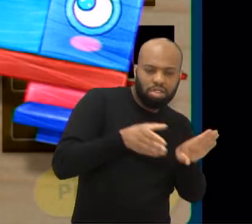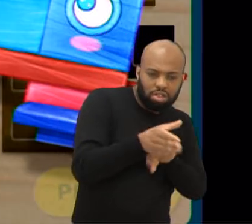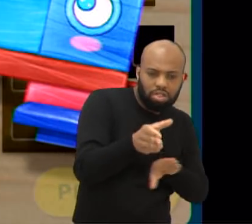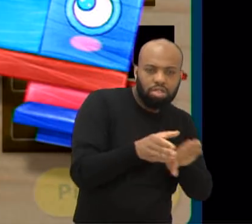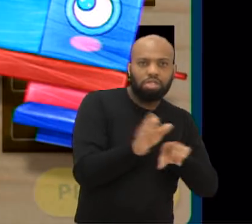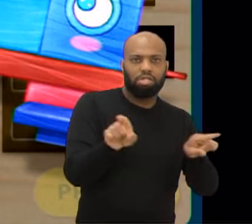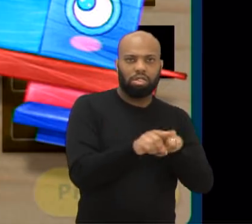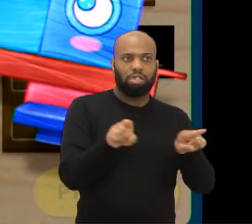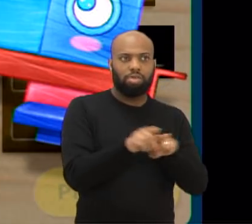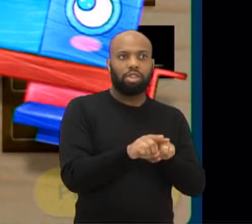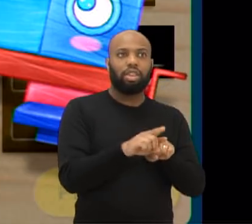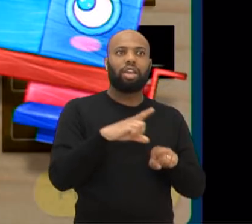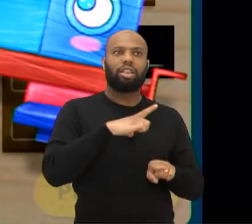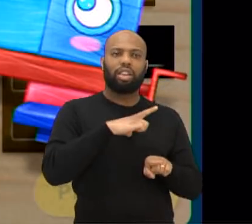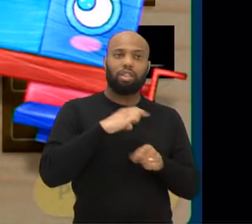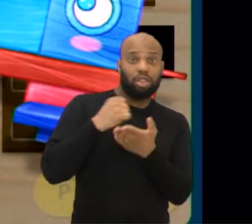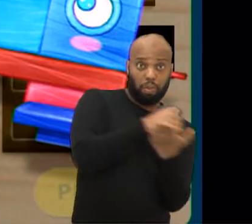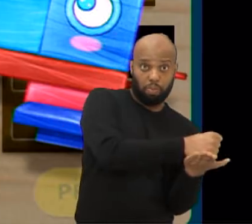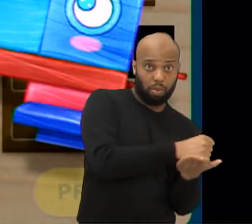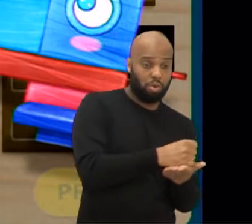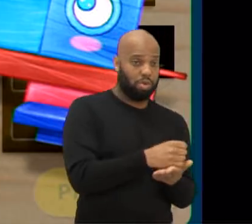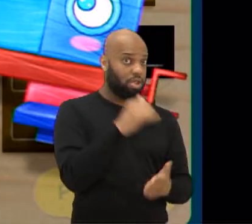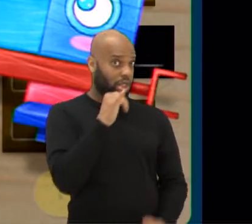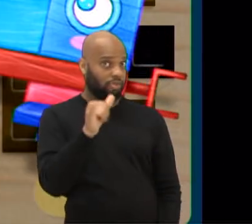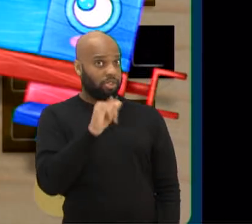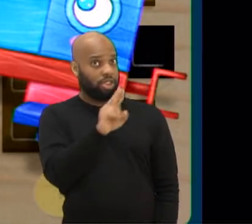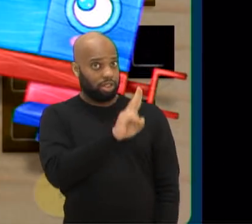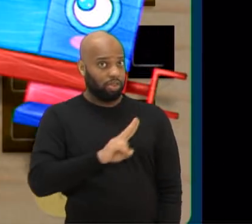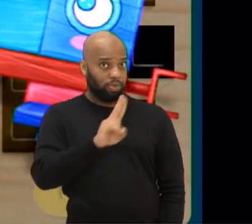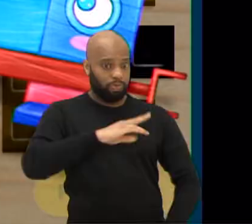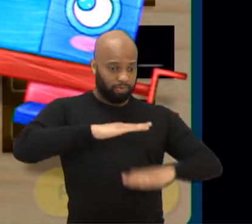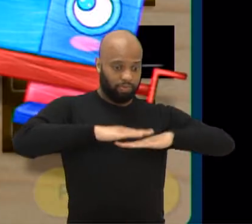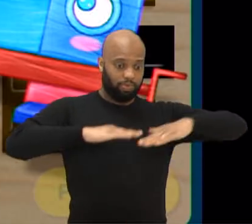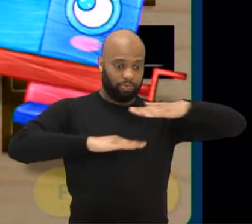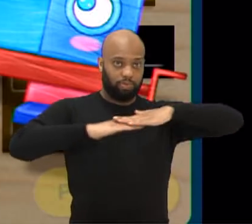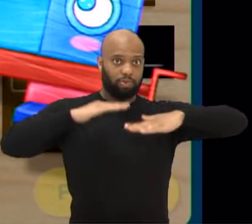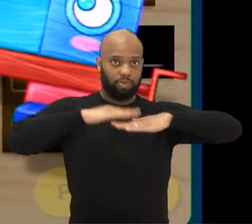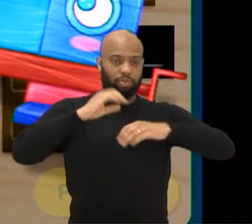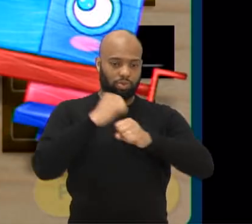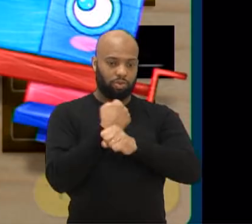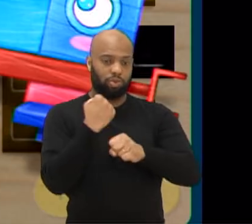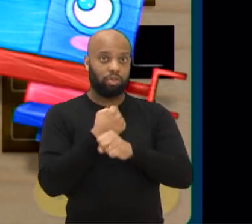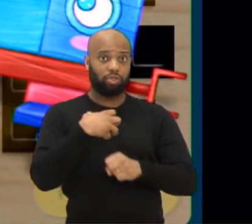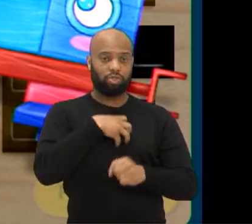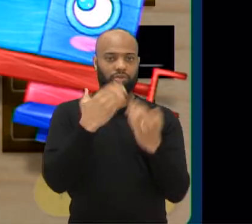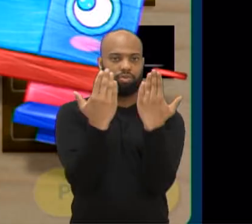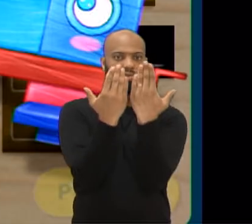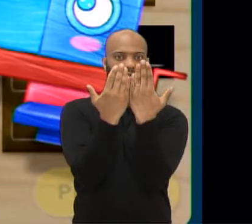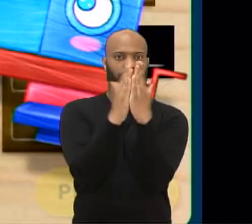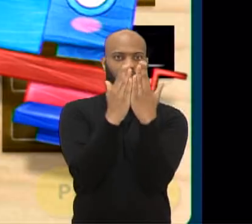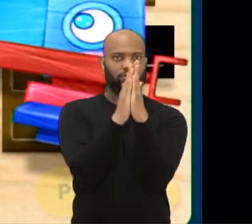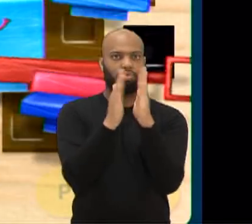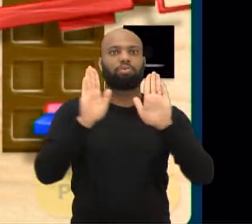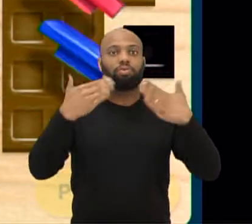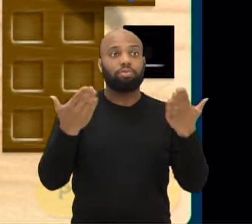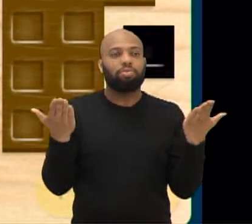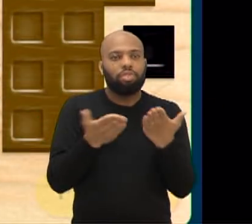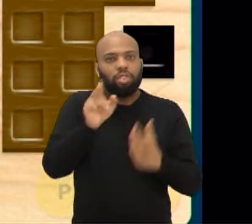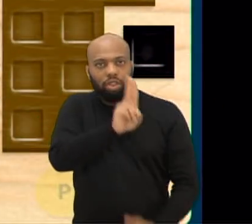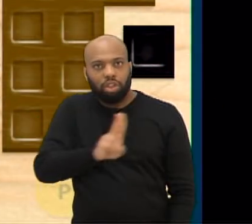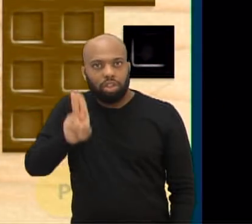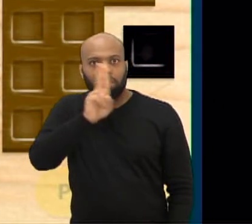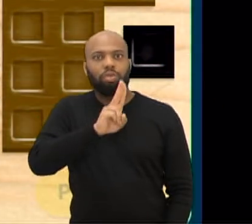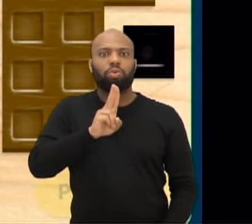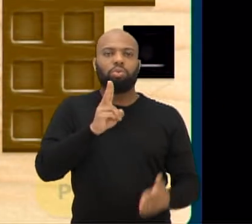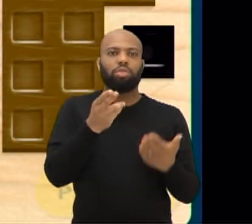Veja que ele aparece um assistente informando: use os tijolos para construir uma forma simétrica. Então vamos utilizar